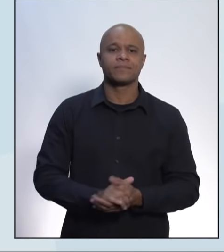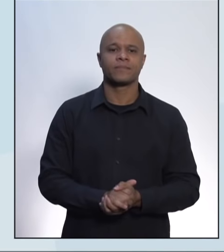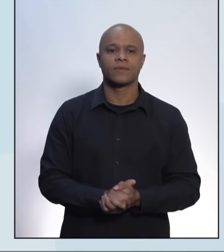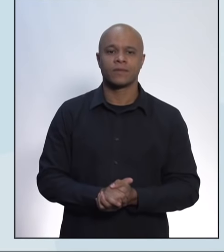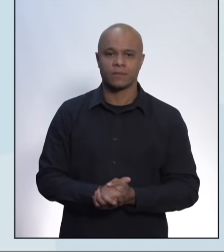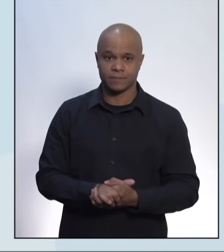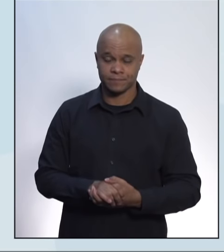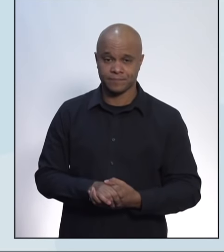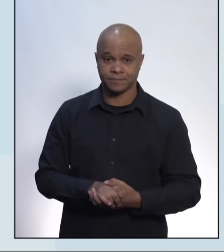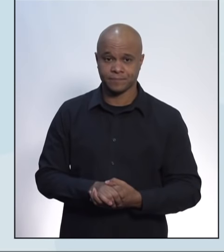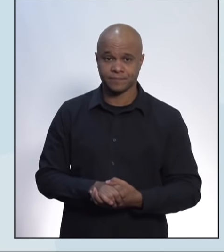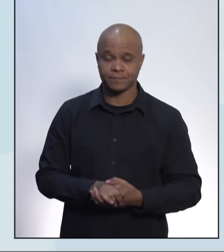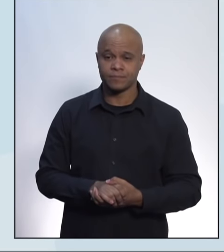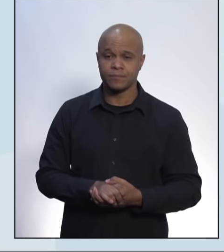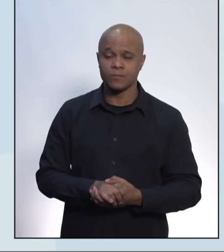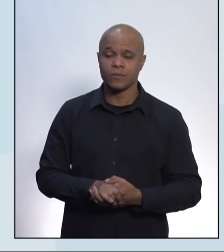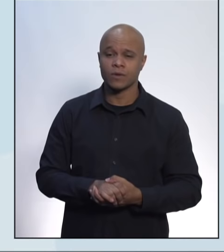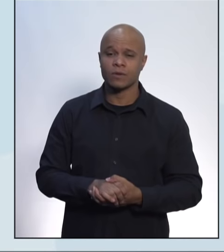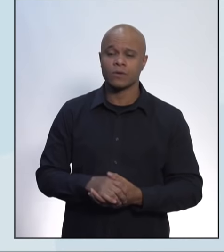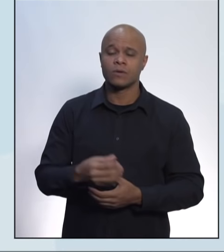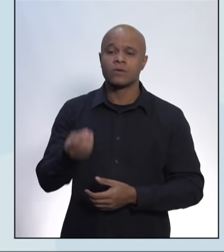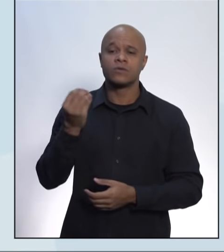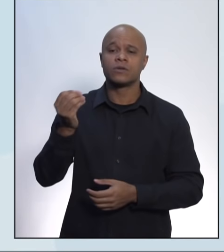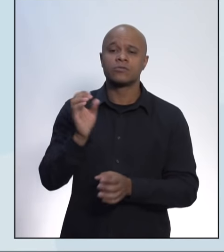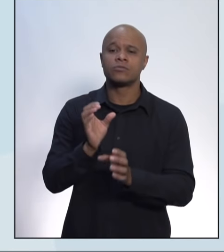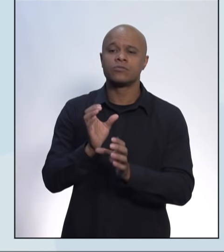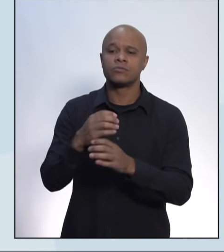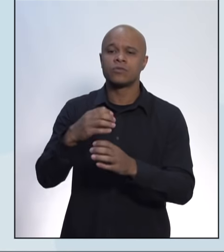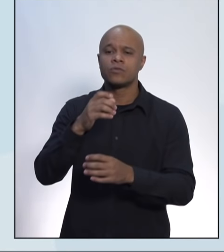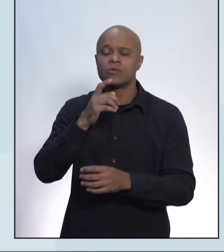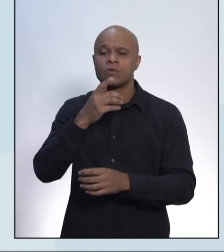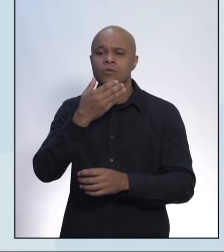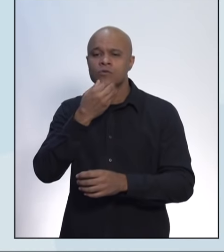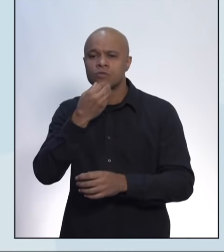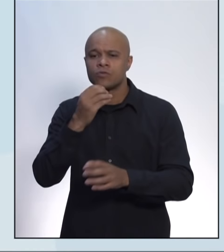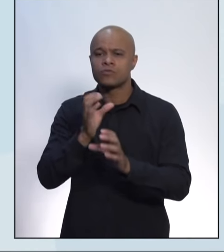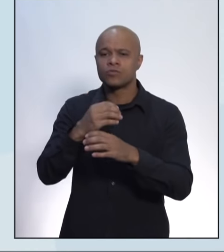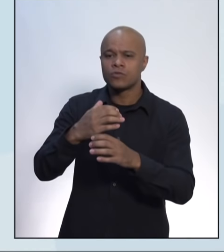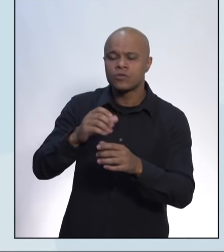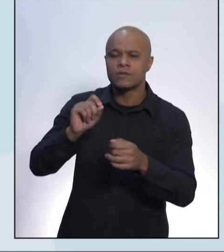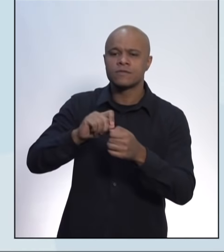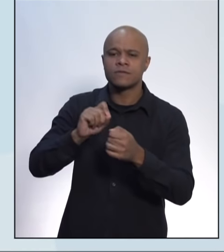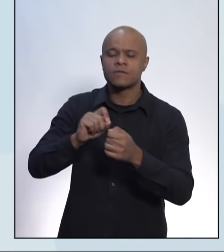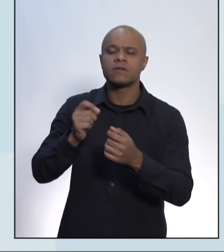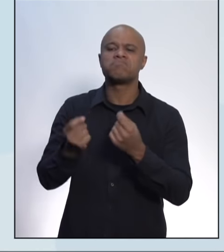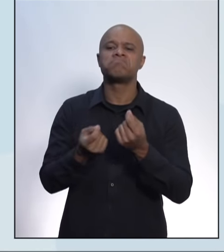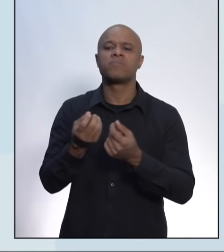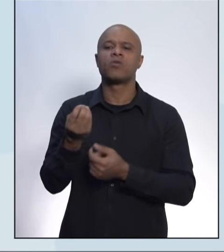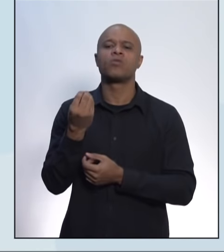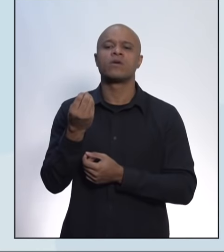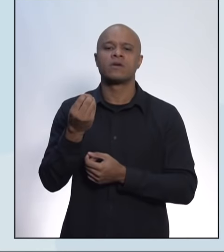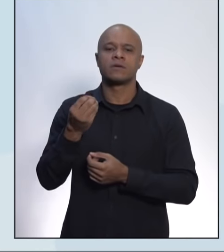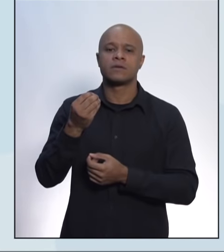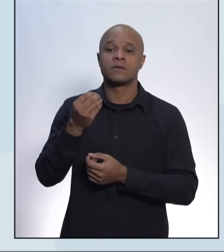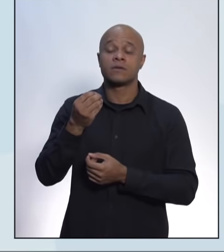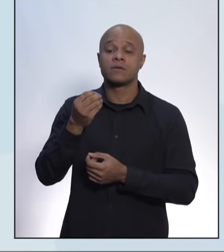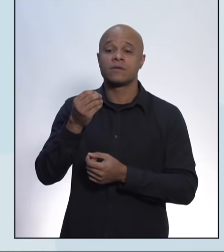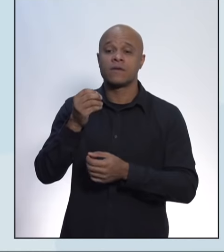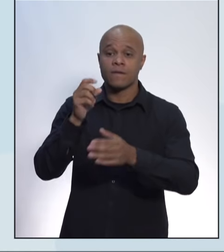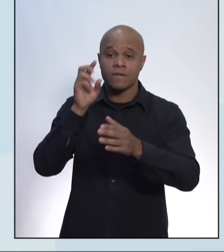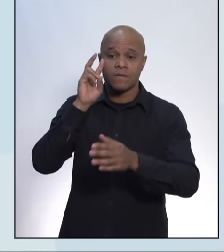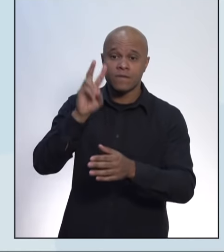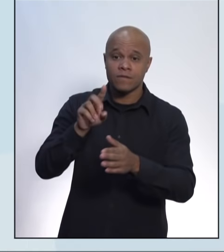sites do que que os cientistas fazem e olha pergunta embaixo a gente já tem algumas respostas